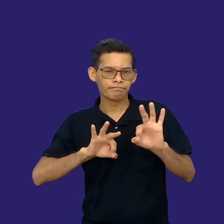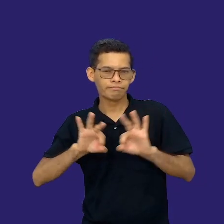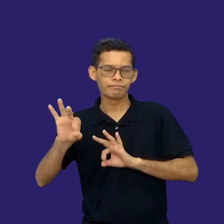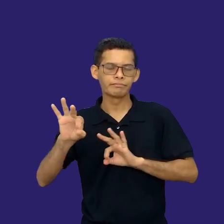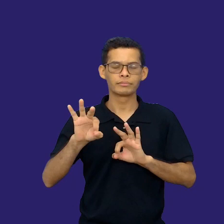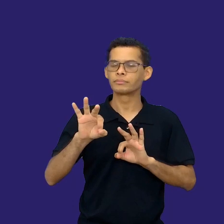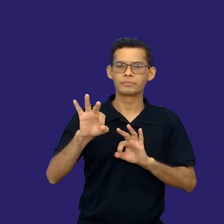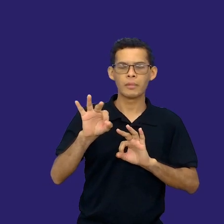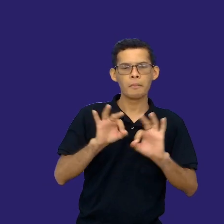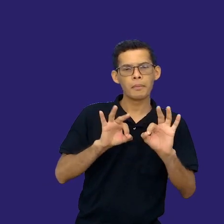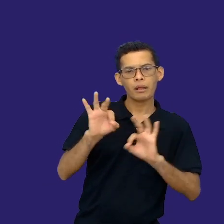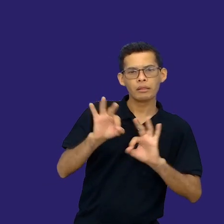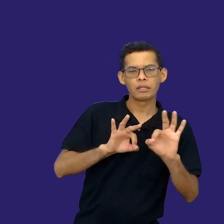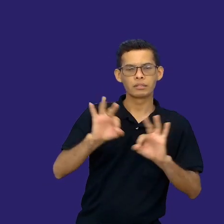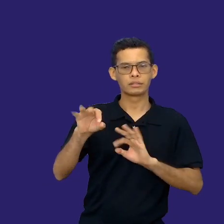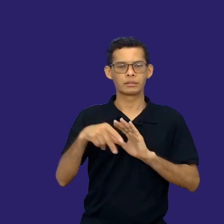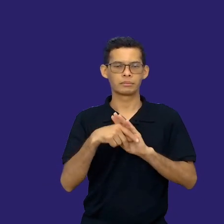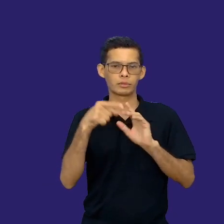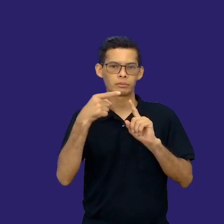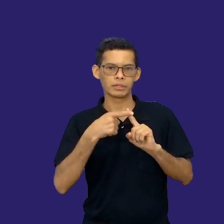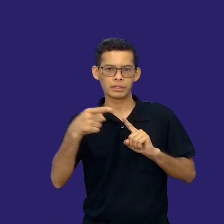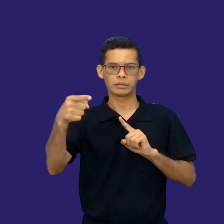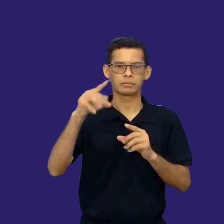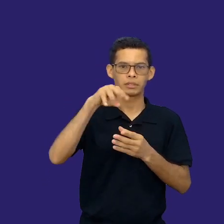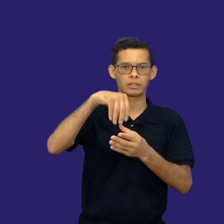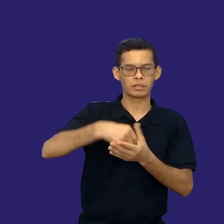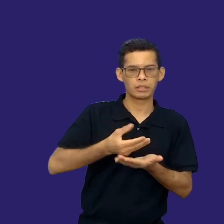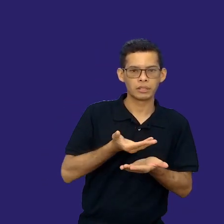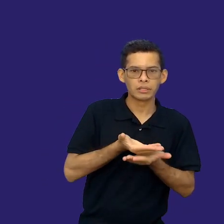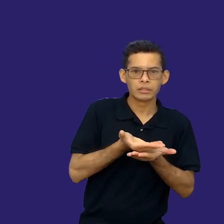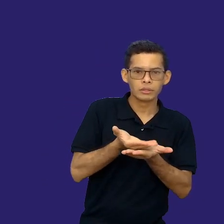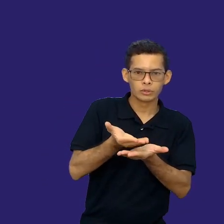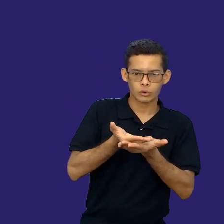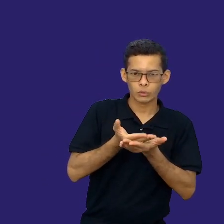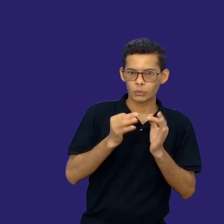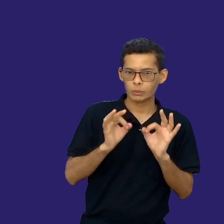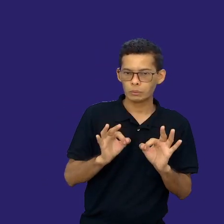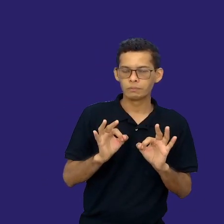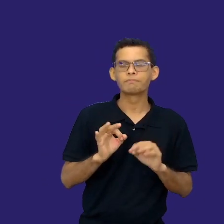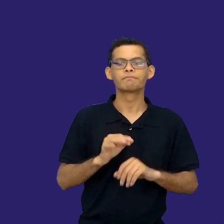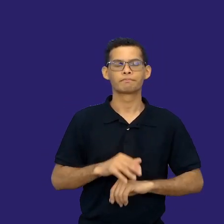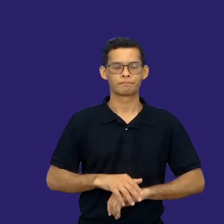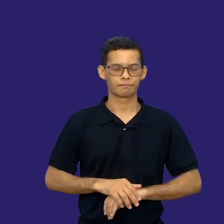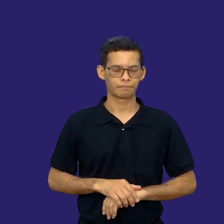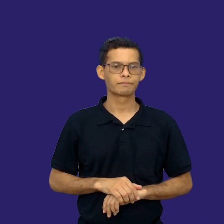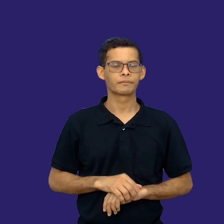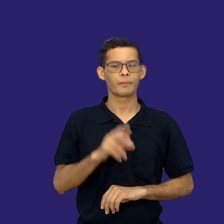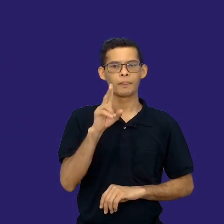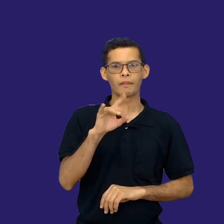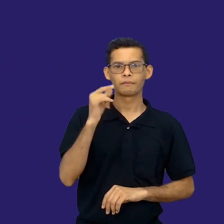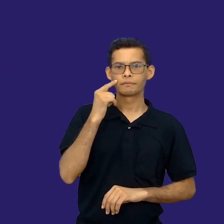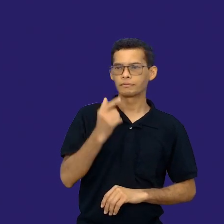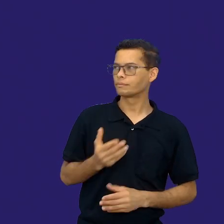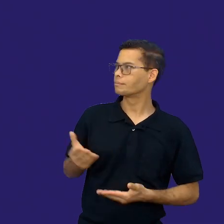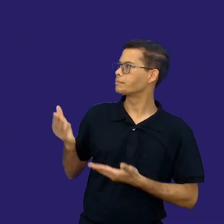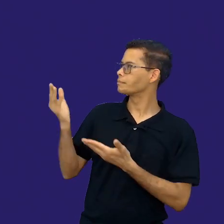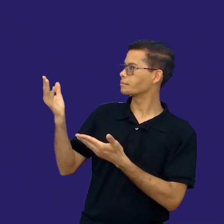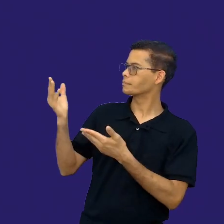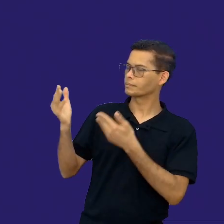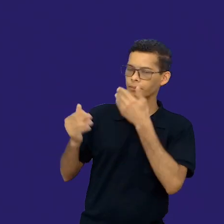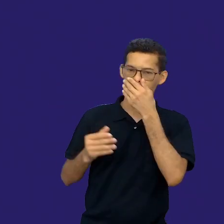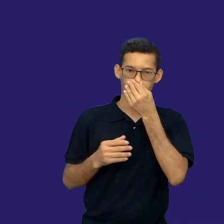para planejarem essa semana de estudos intensivos. Eu vou colocar aqui os demais